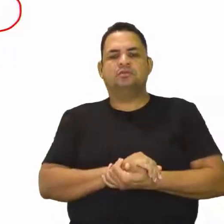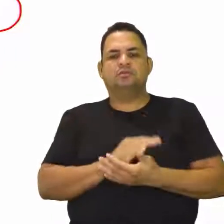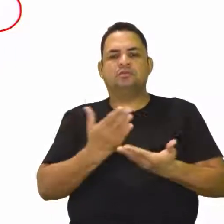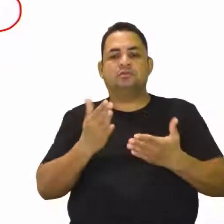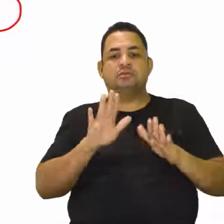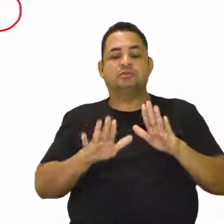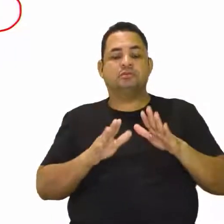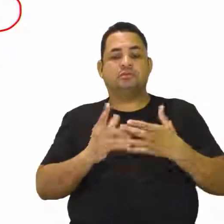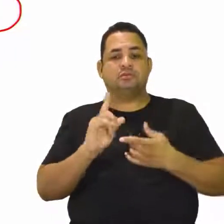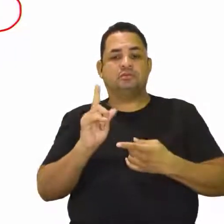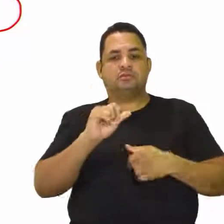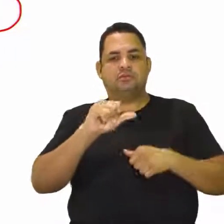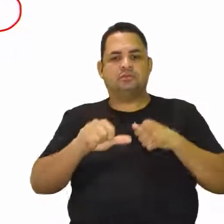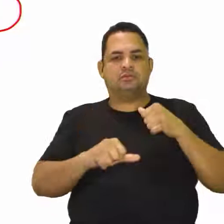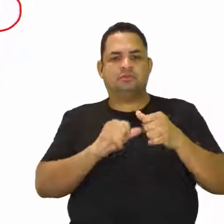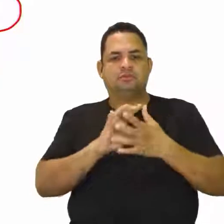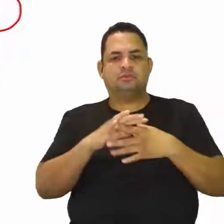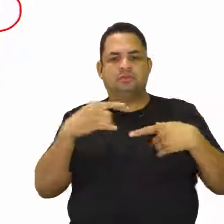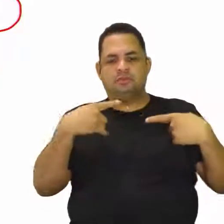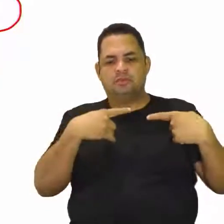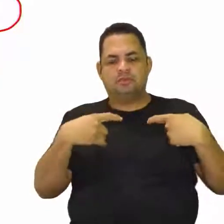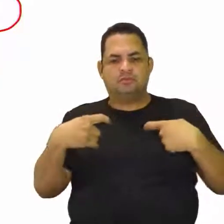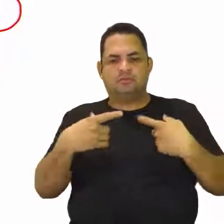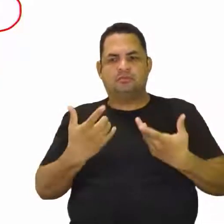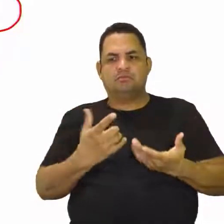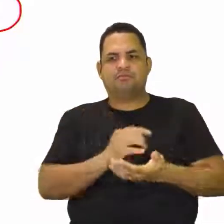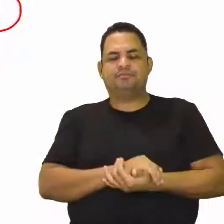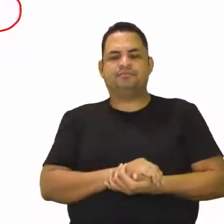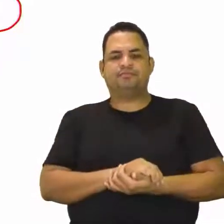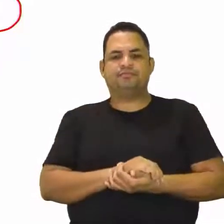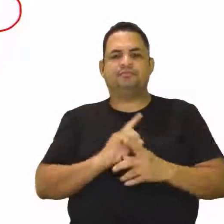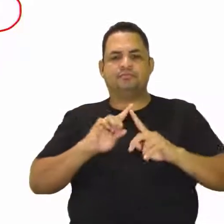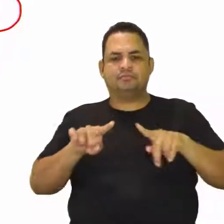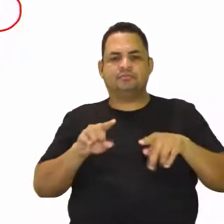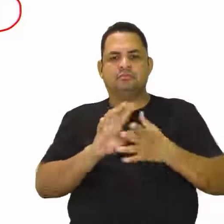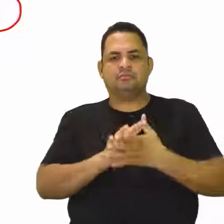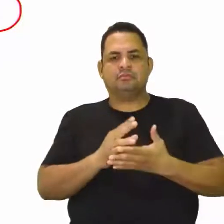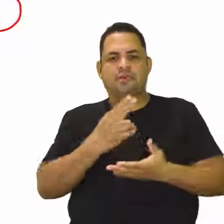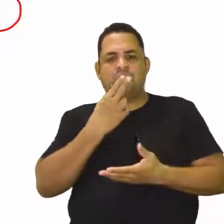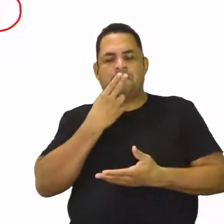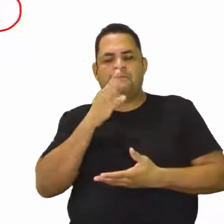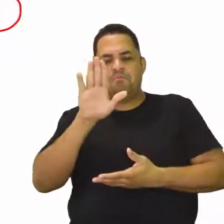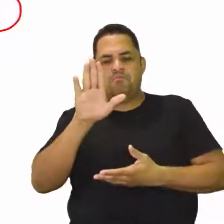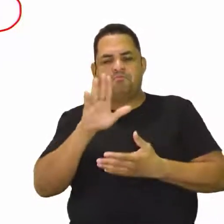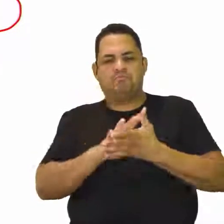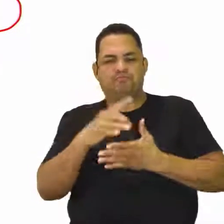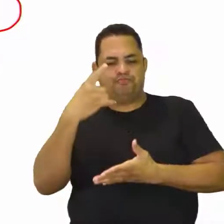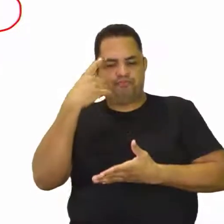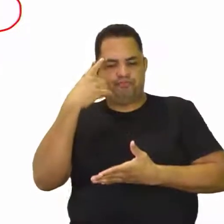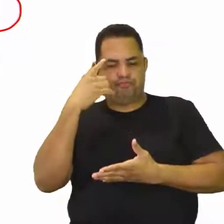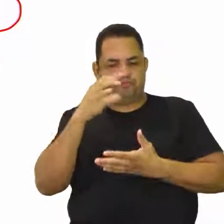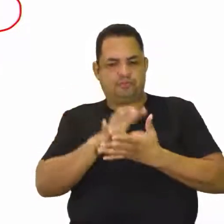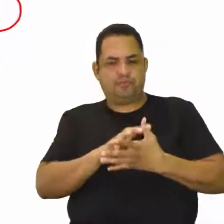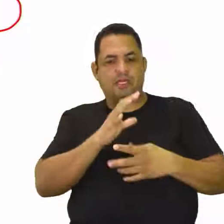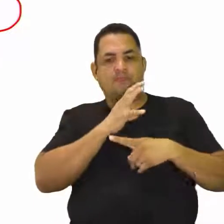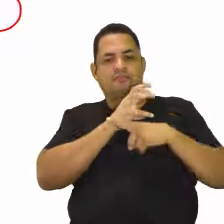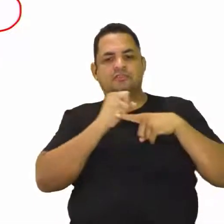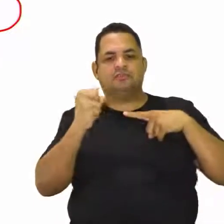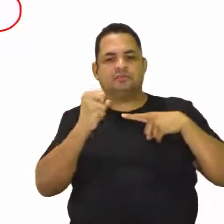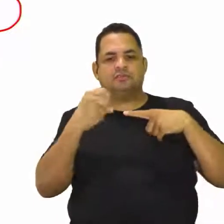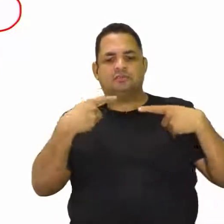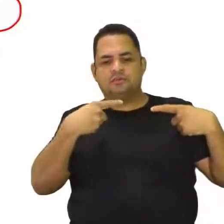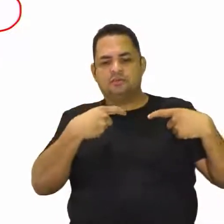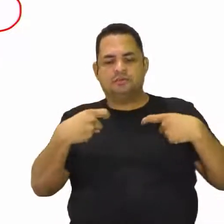tivesse mudado, a guerra não seria essa. Mas Hitler, achando que já tinha ganho a guerra,